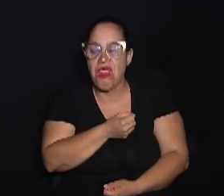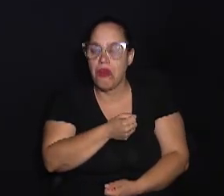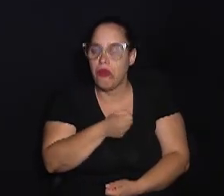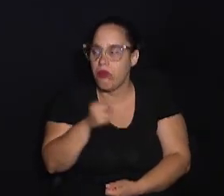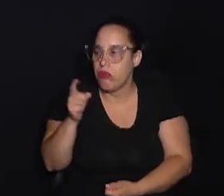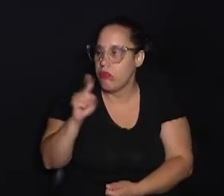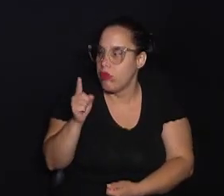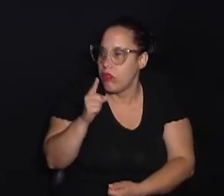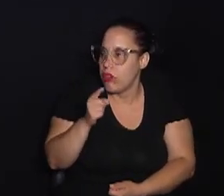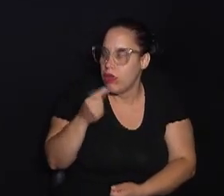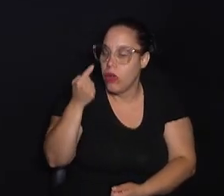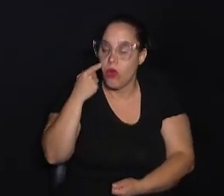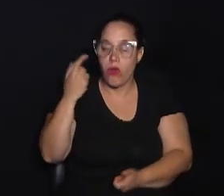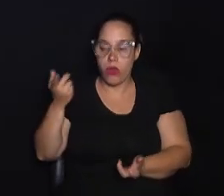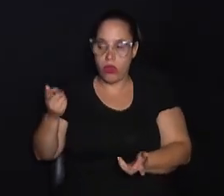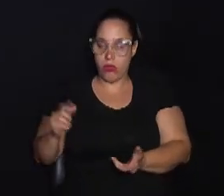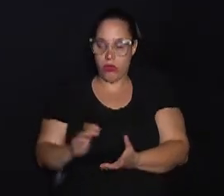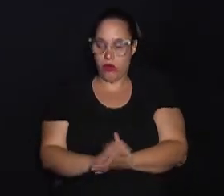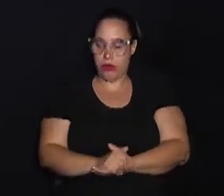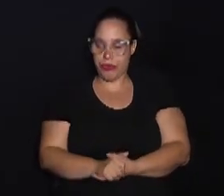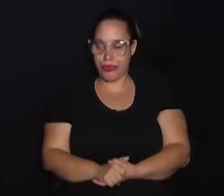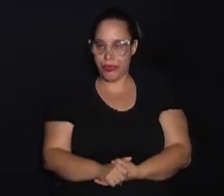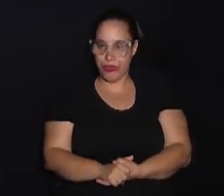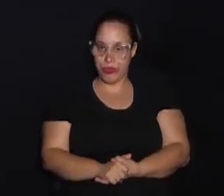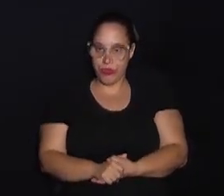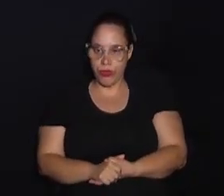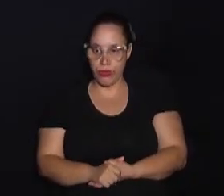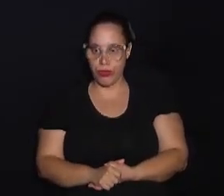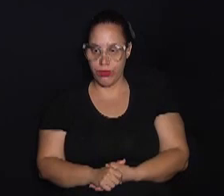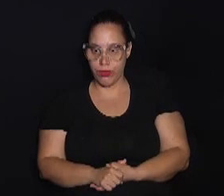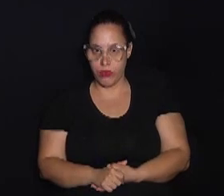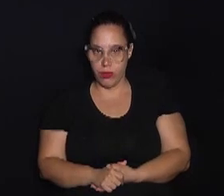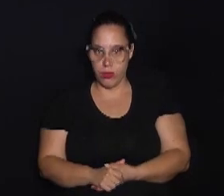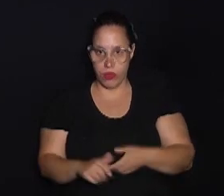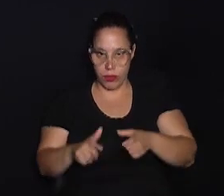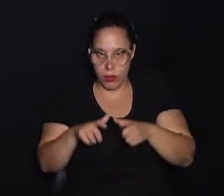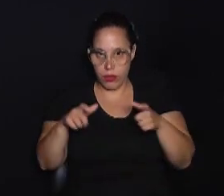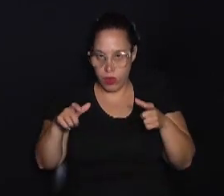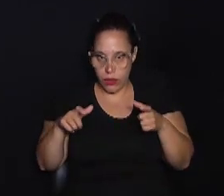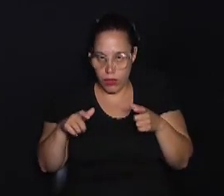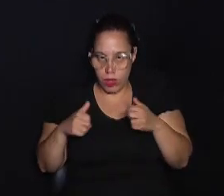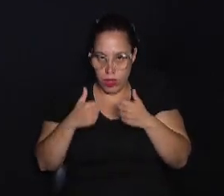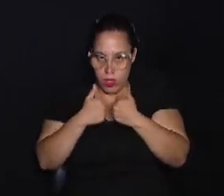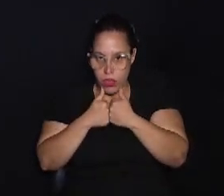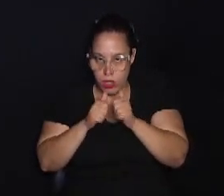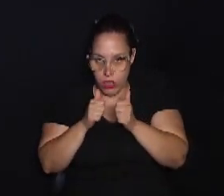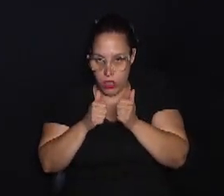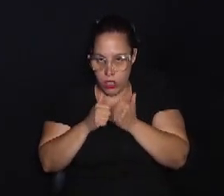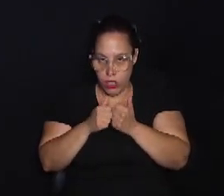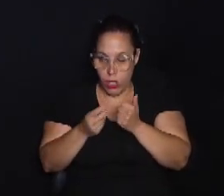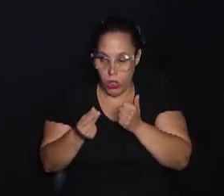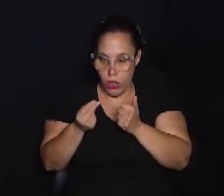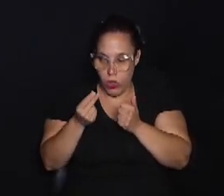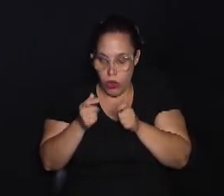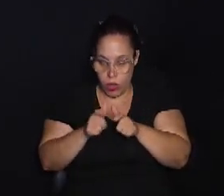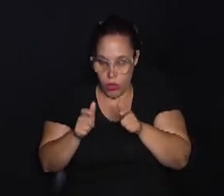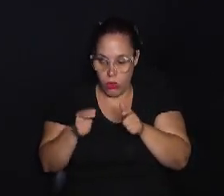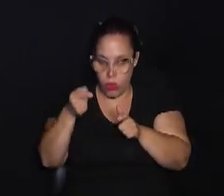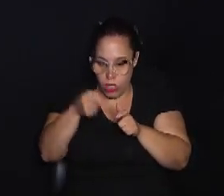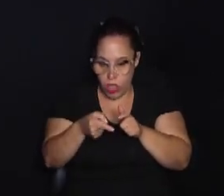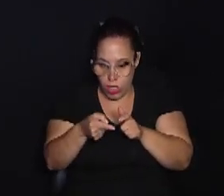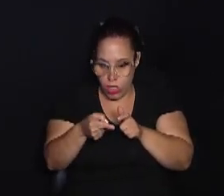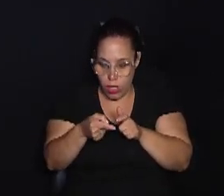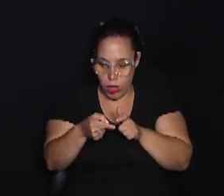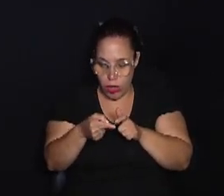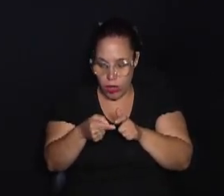E veja, quem que vai ser afetado com isso? Os grandes empresários do transporte público que lucram muito em cima deles.